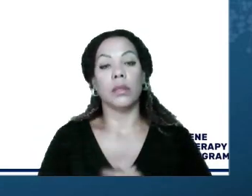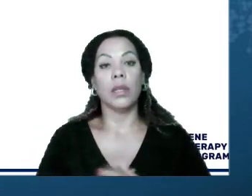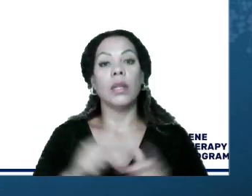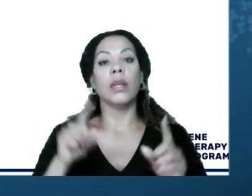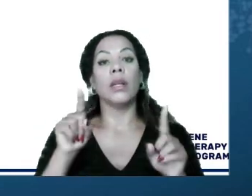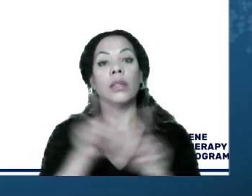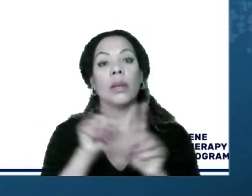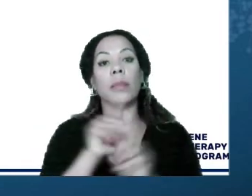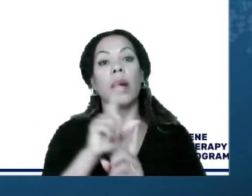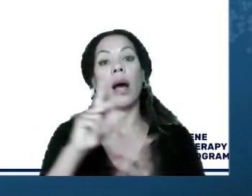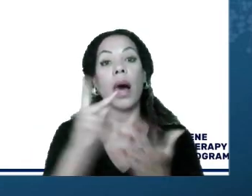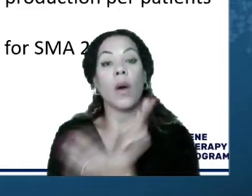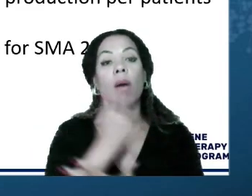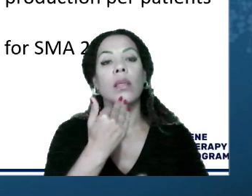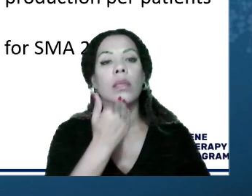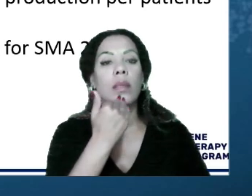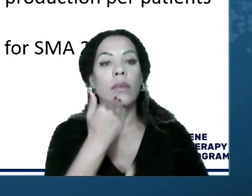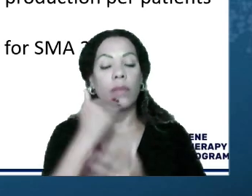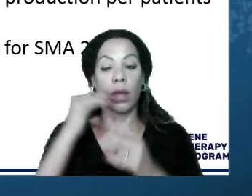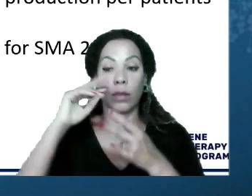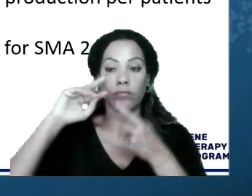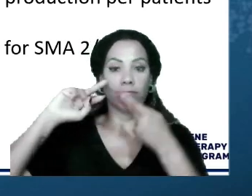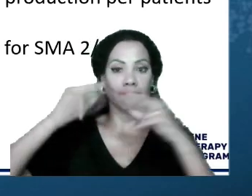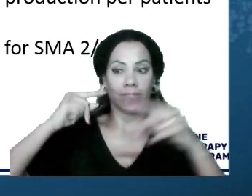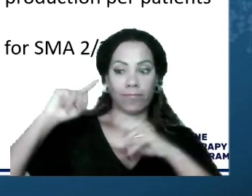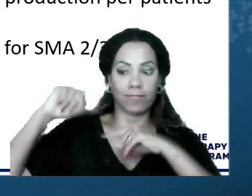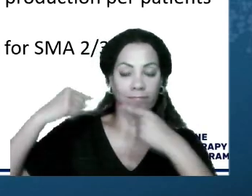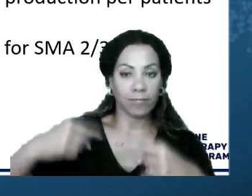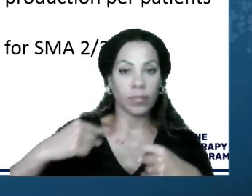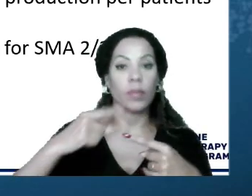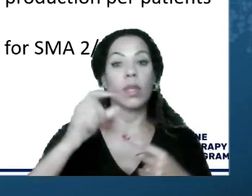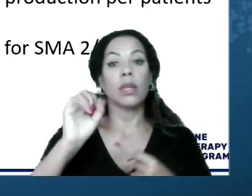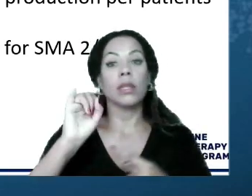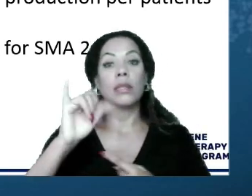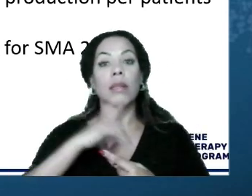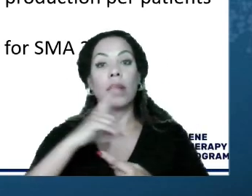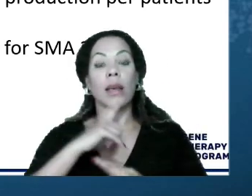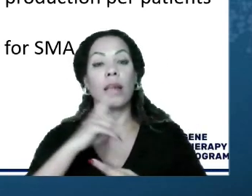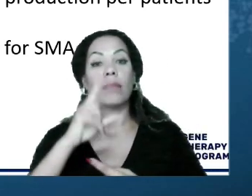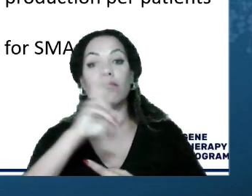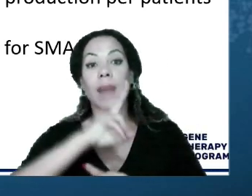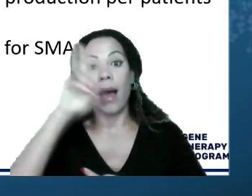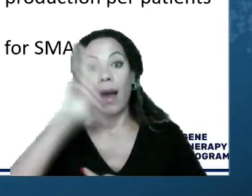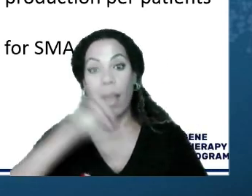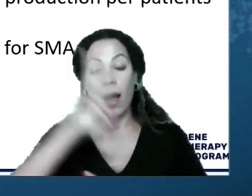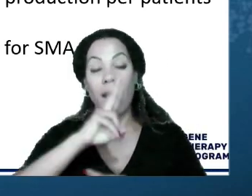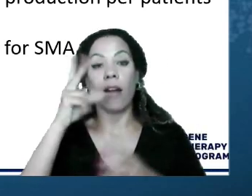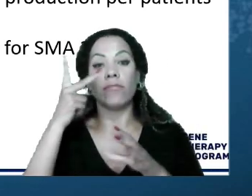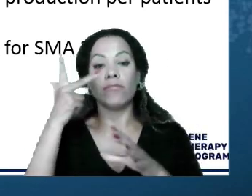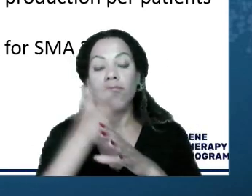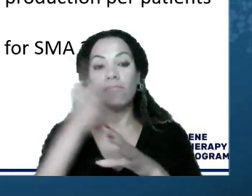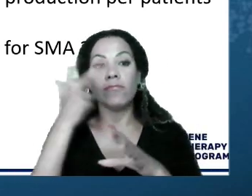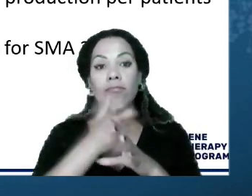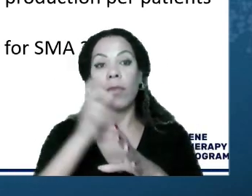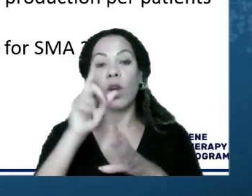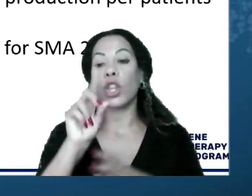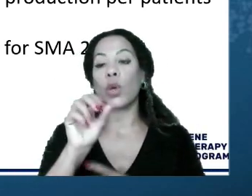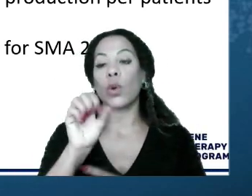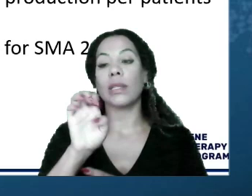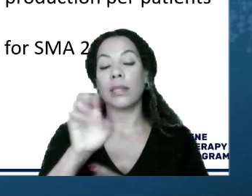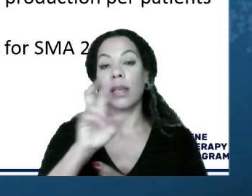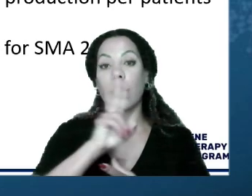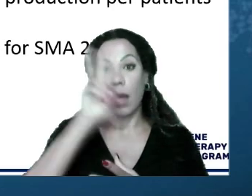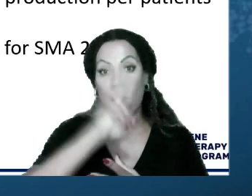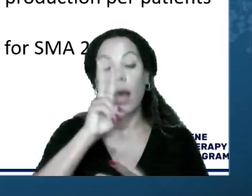esse defeito genético, e com doses muito altas que levam a